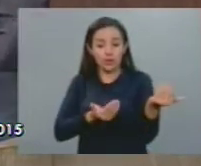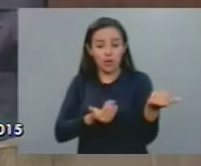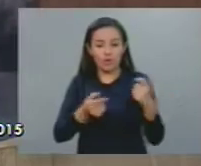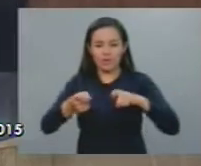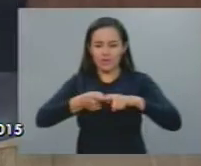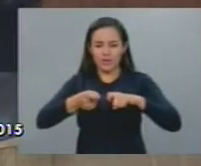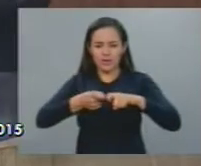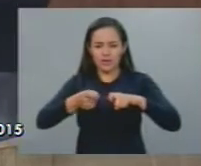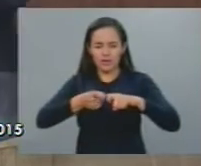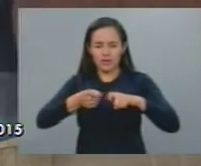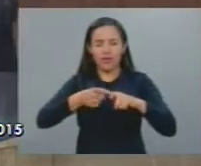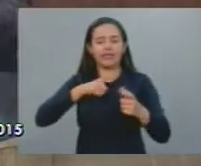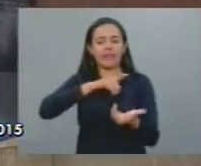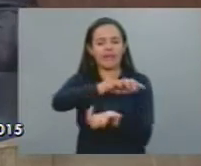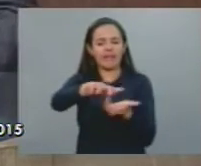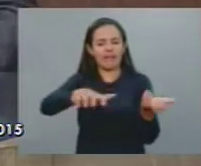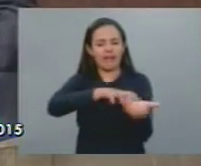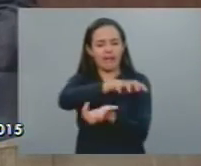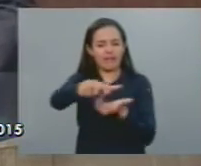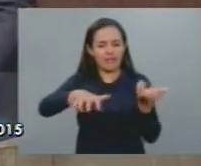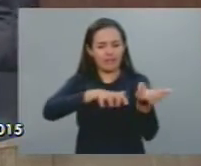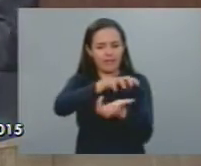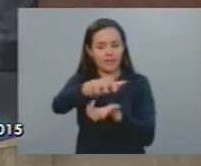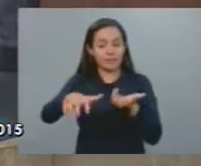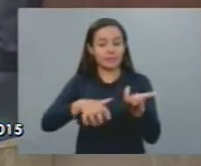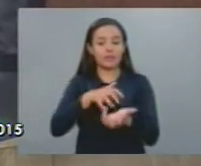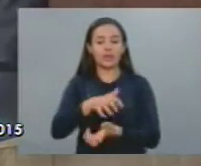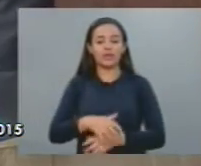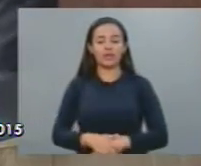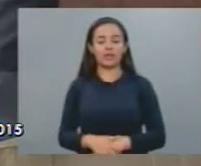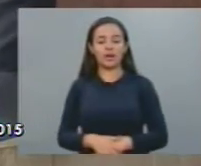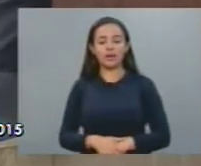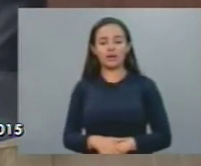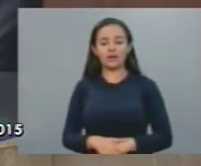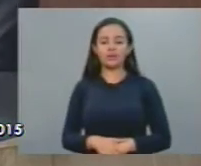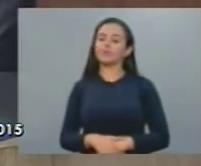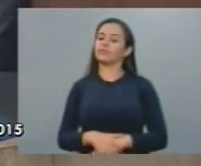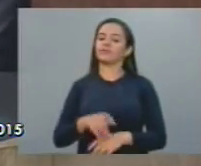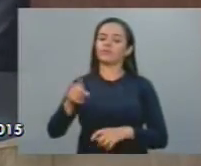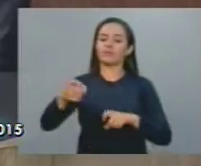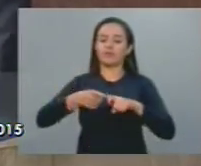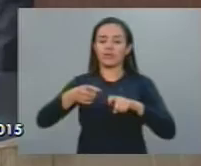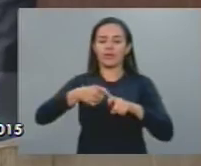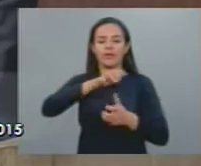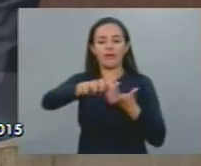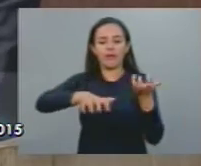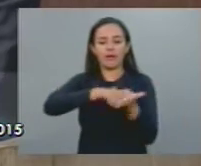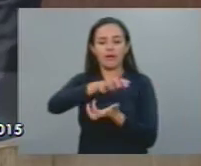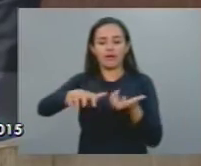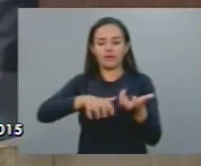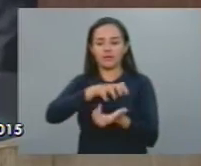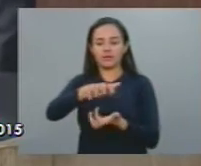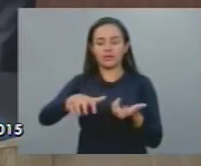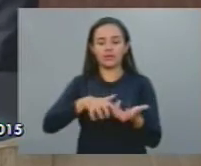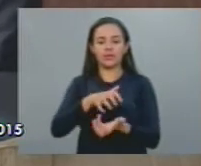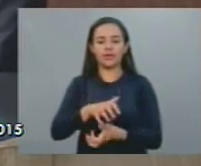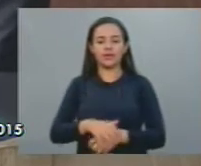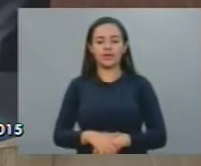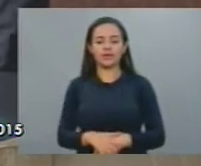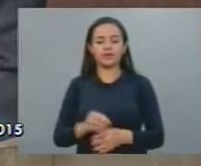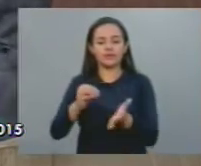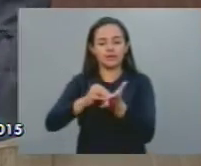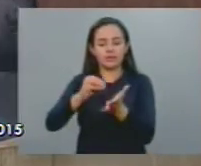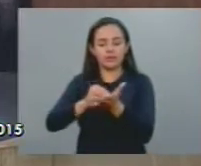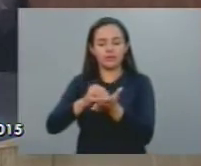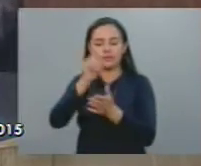greve porque sequer fio para sutura eles encontram. Como podem ser bem formados esses